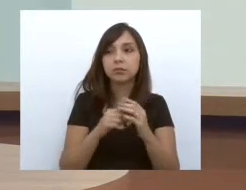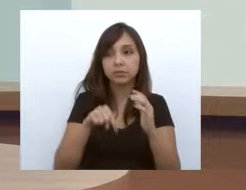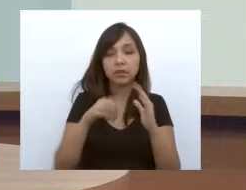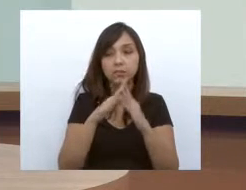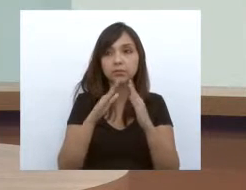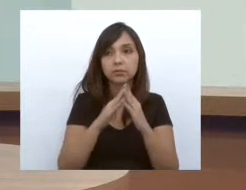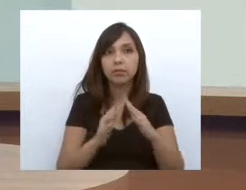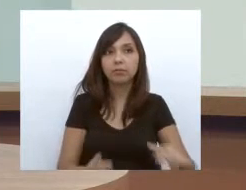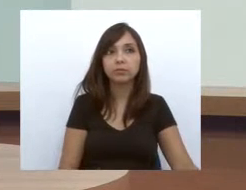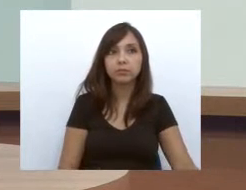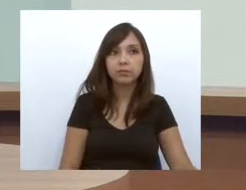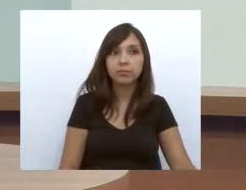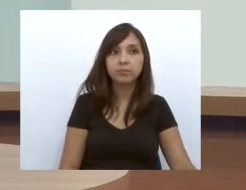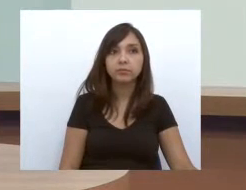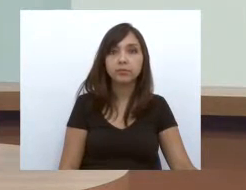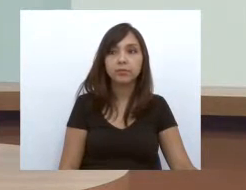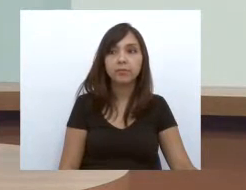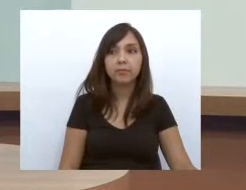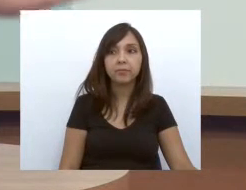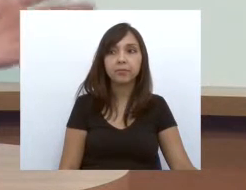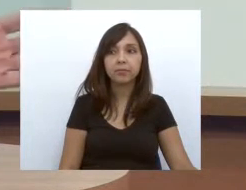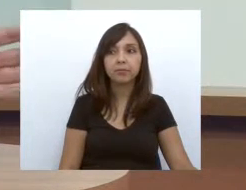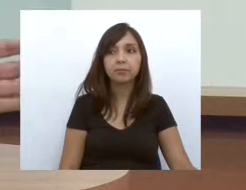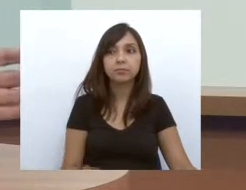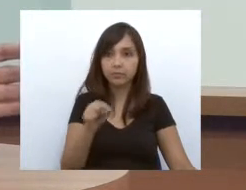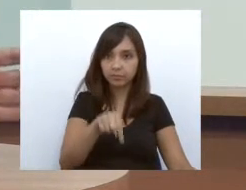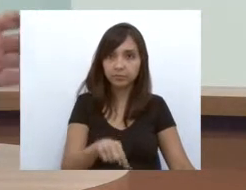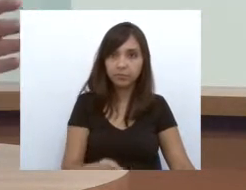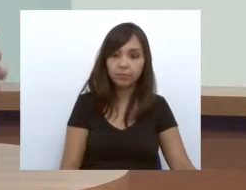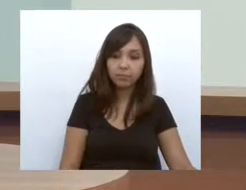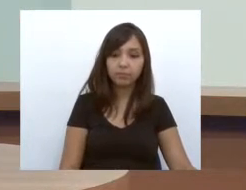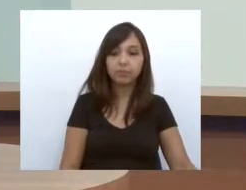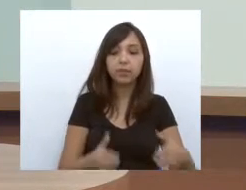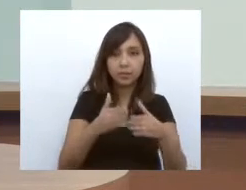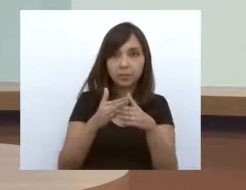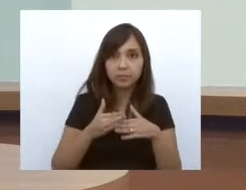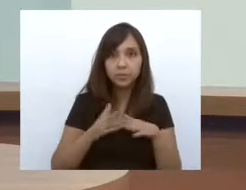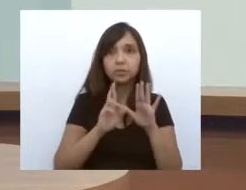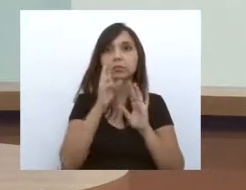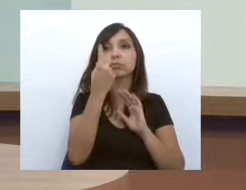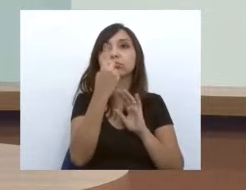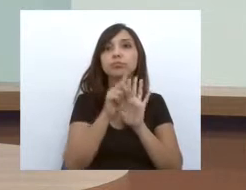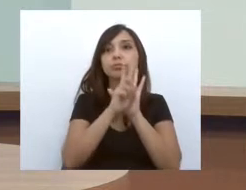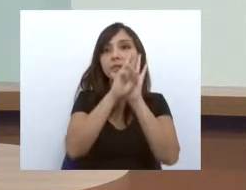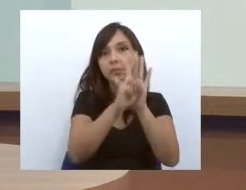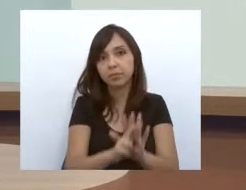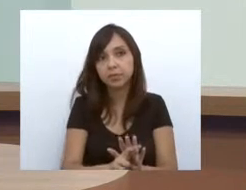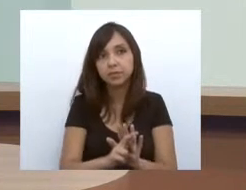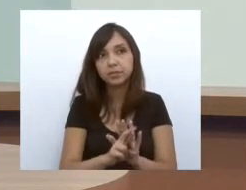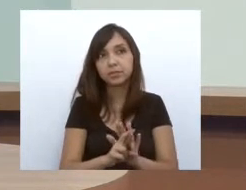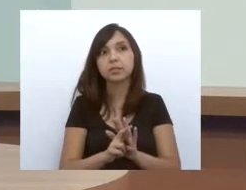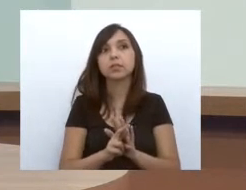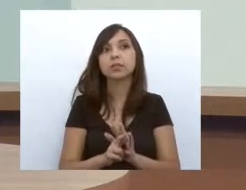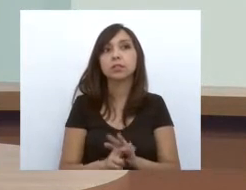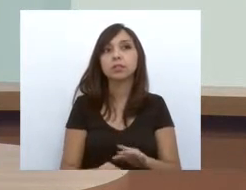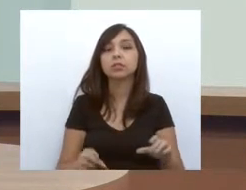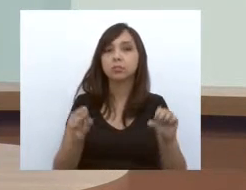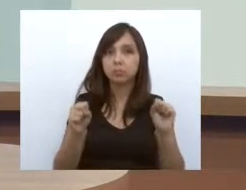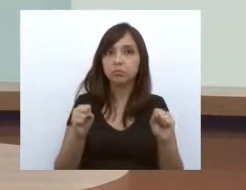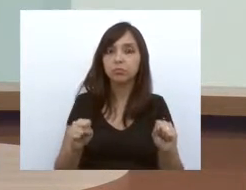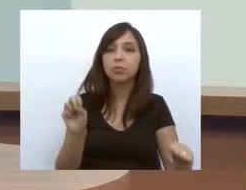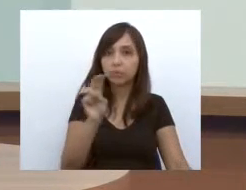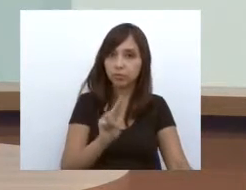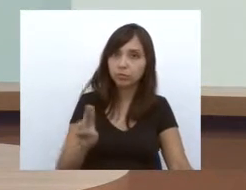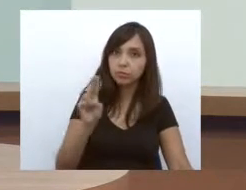autoridade, de verdade, a gente tem que rever esse regulamento, porque tem que acabar com isso, presidente. Então, peço que um representante do sindicato dos professores possa fazer uso da palavra em